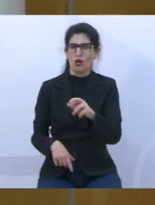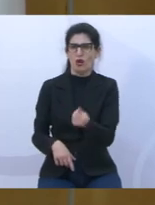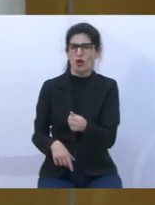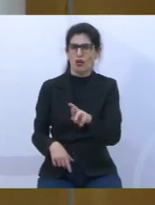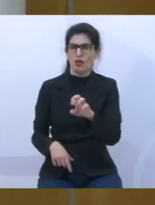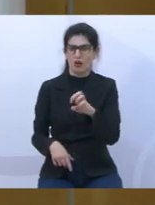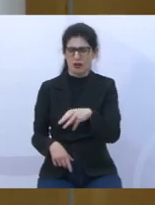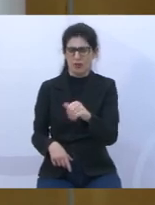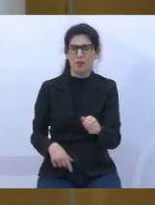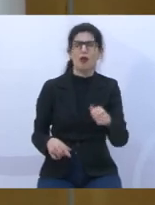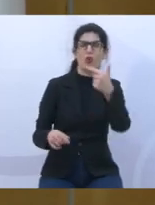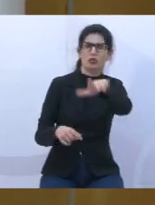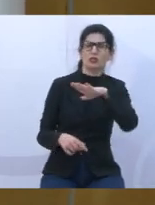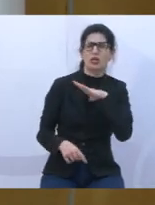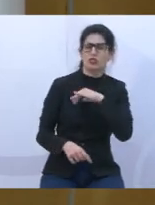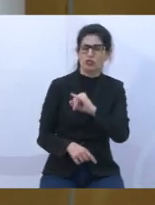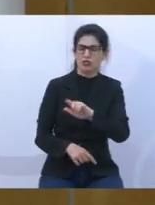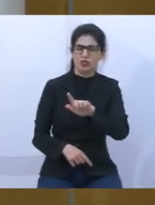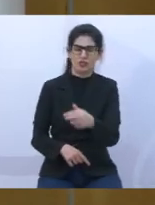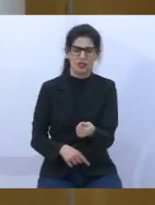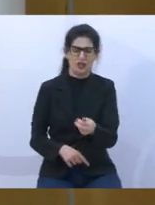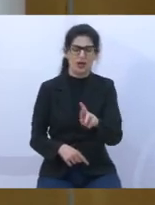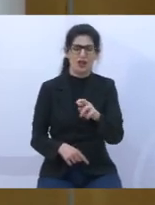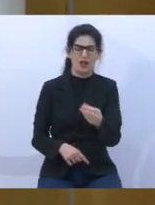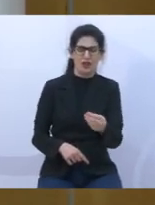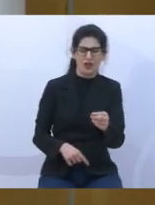governo cadê o cadê o plano de metas